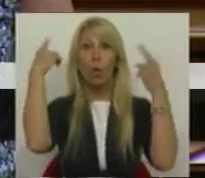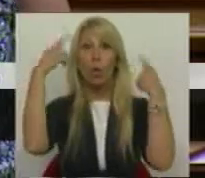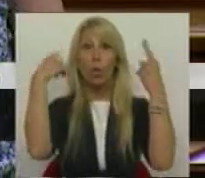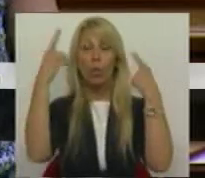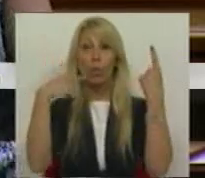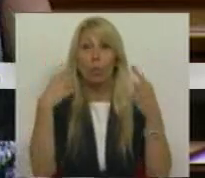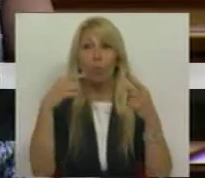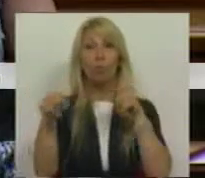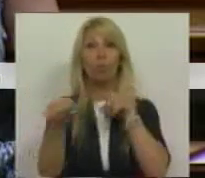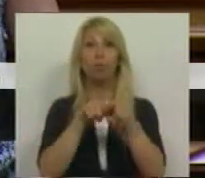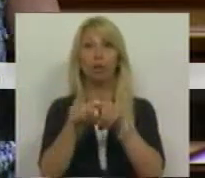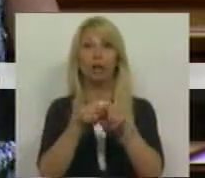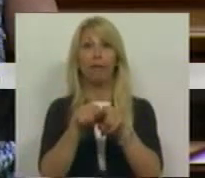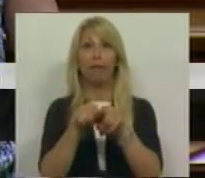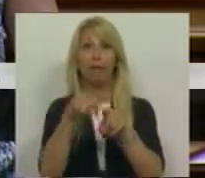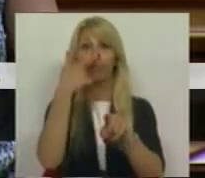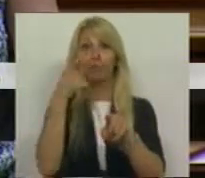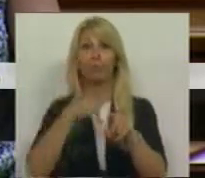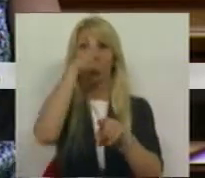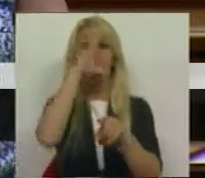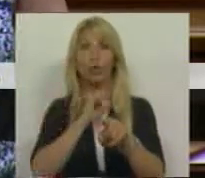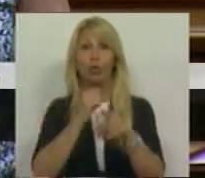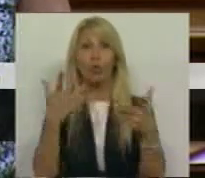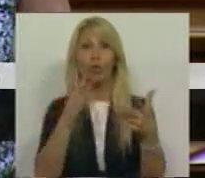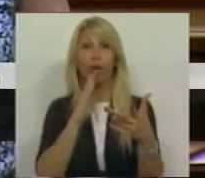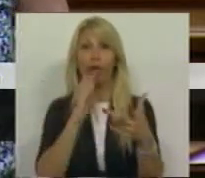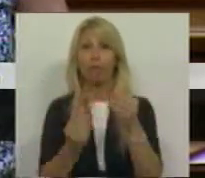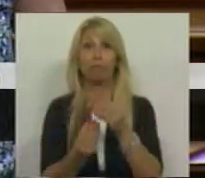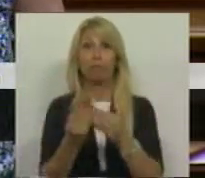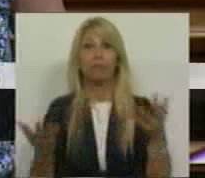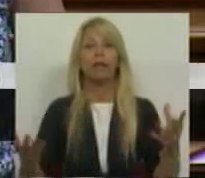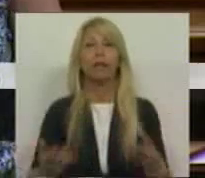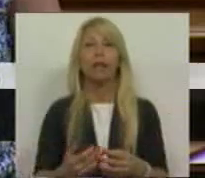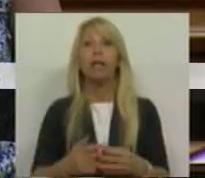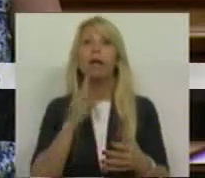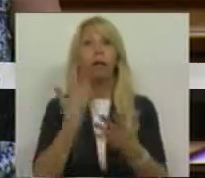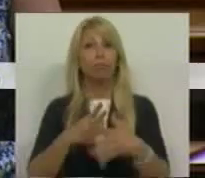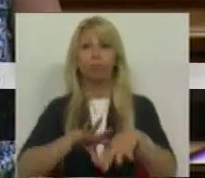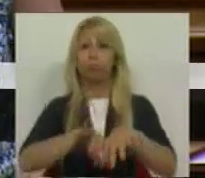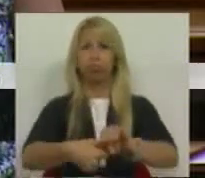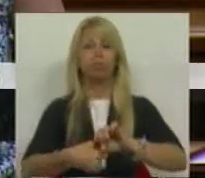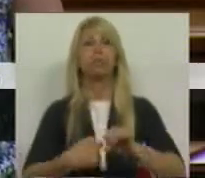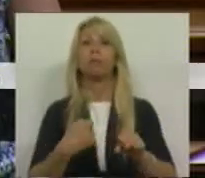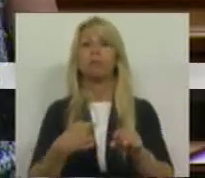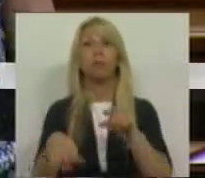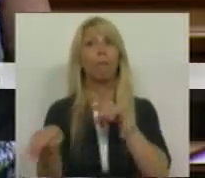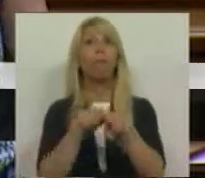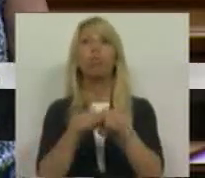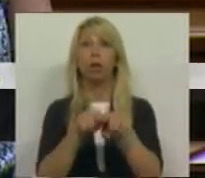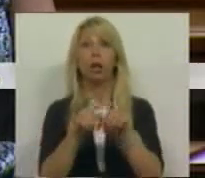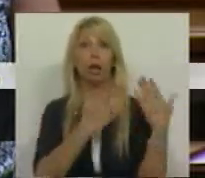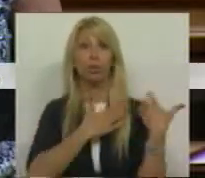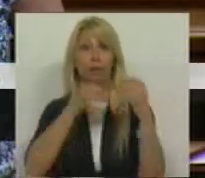dos governantes e que conduziu à insustentável degradação política, que é a vossa